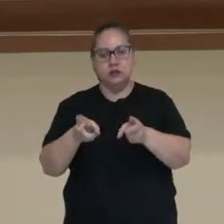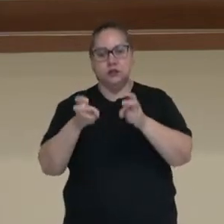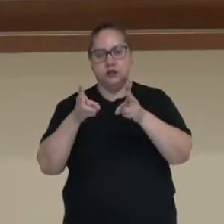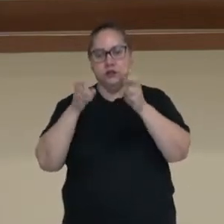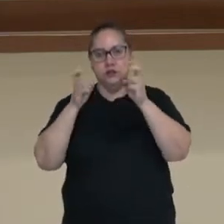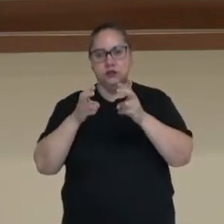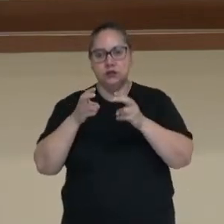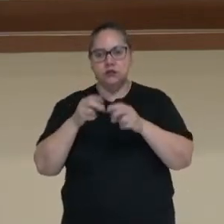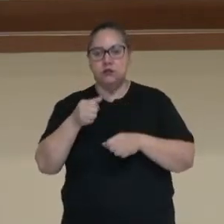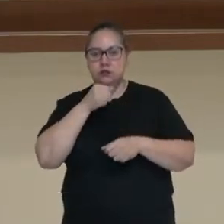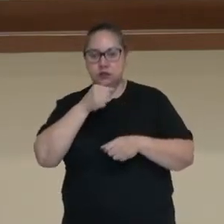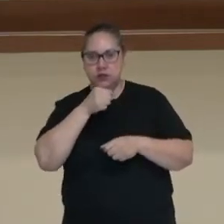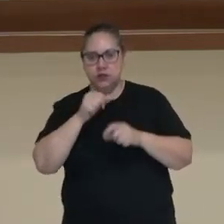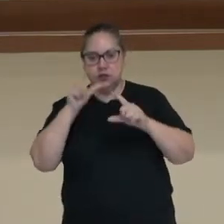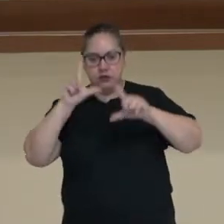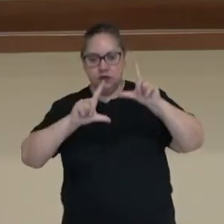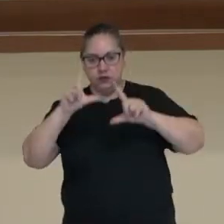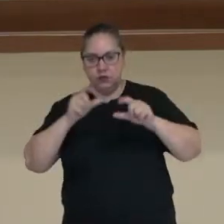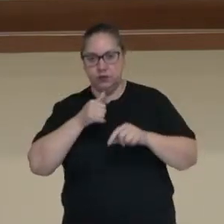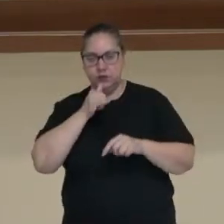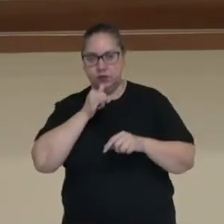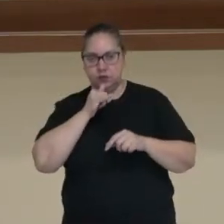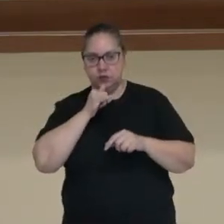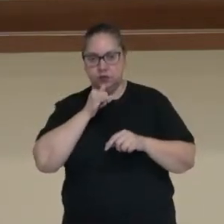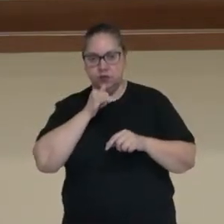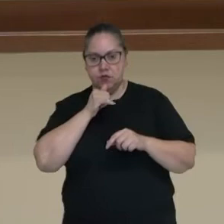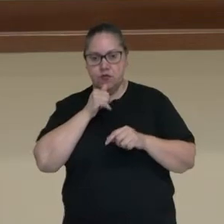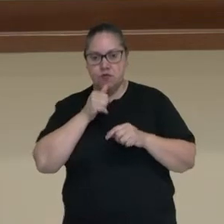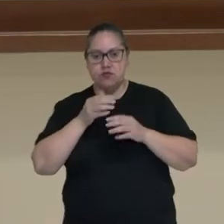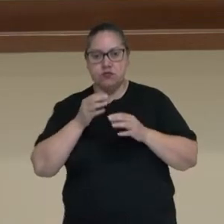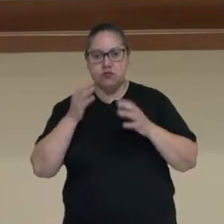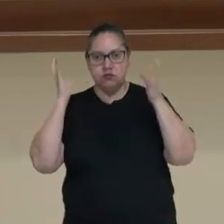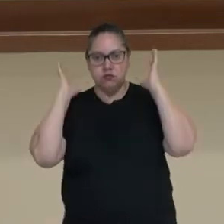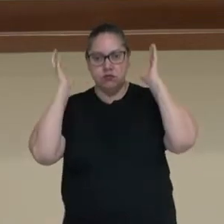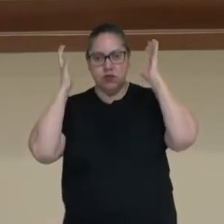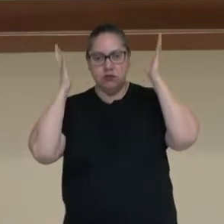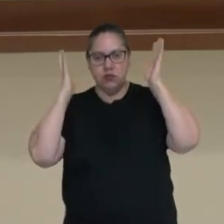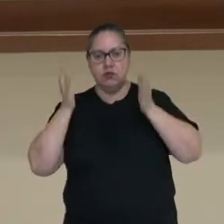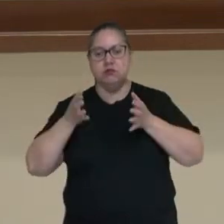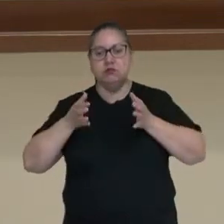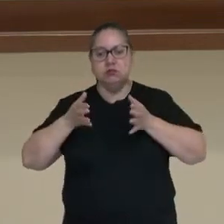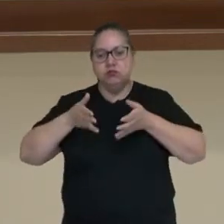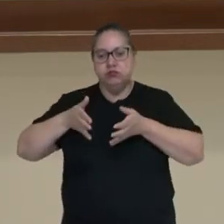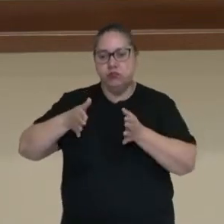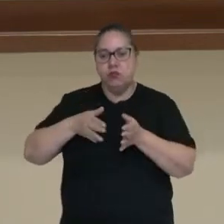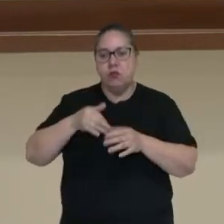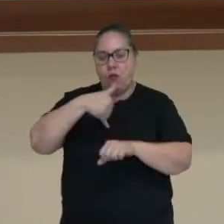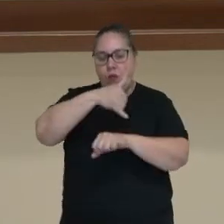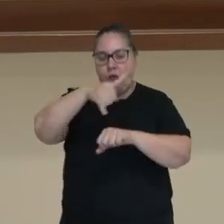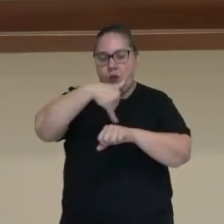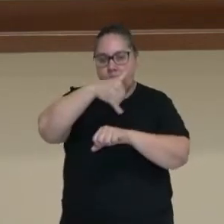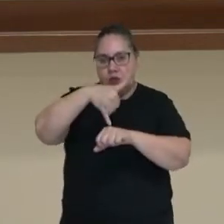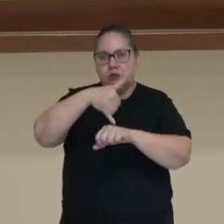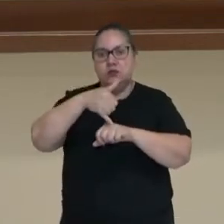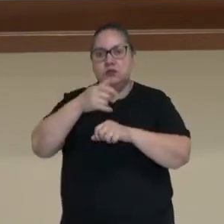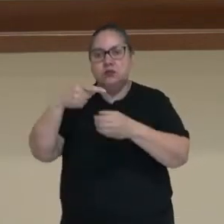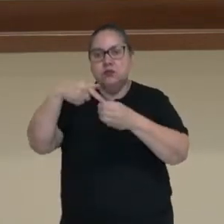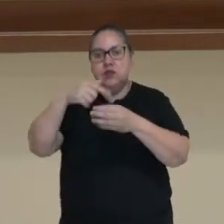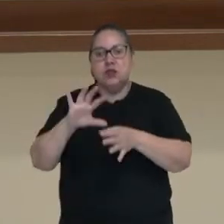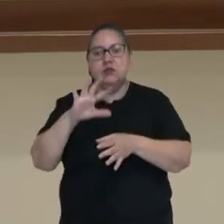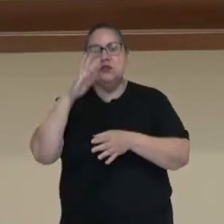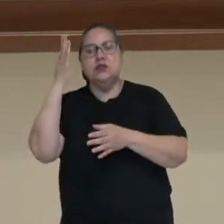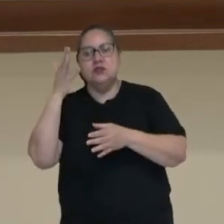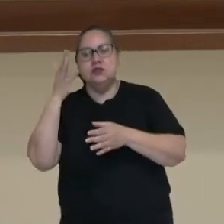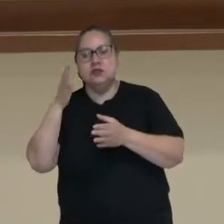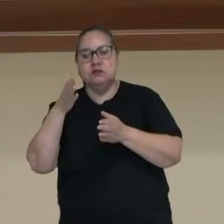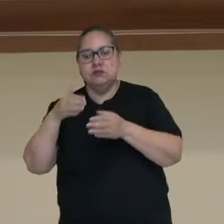percebe isso no noticiário. Por exemplo, um caminhão carregando também óleo combustível e acontece um acidente